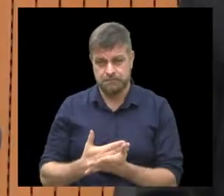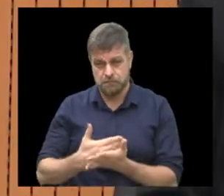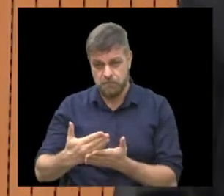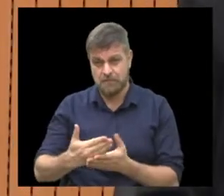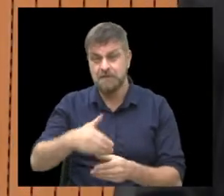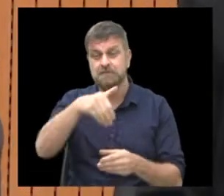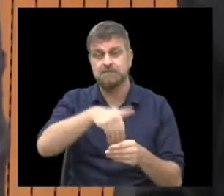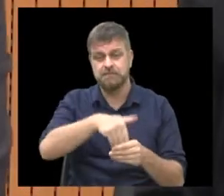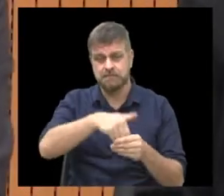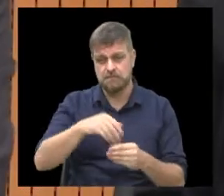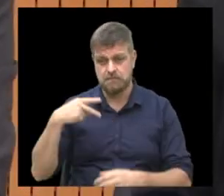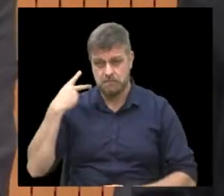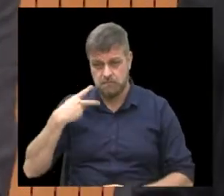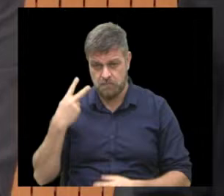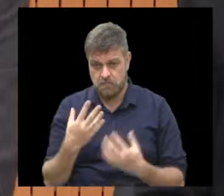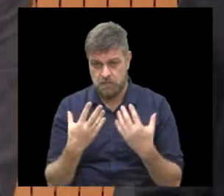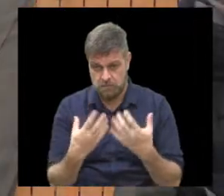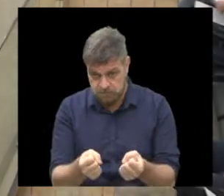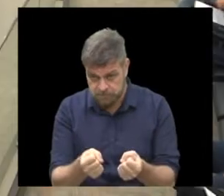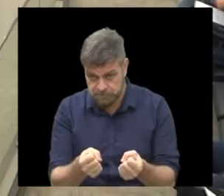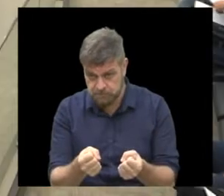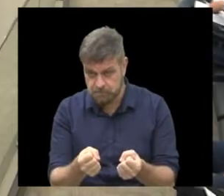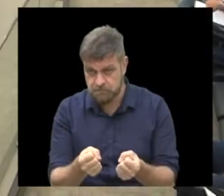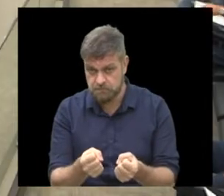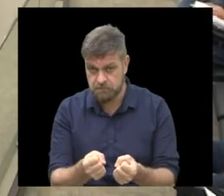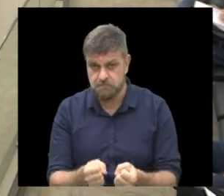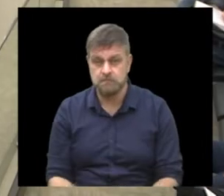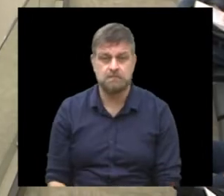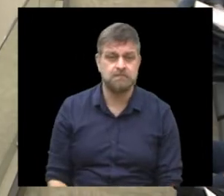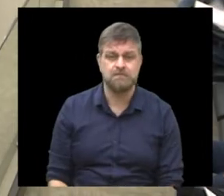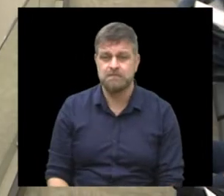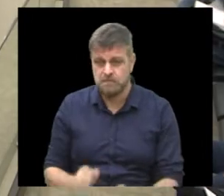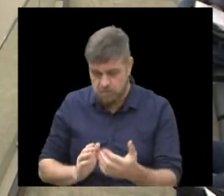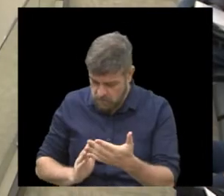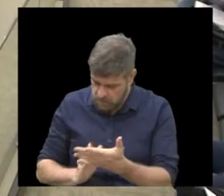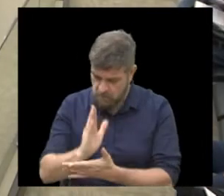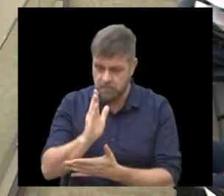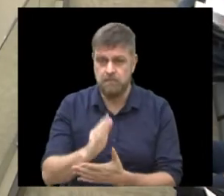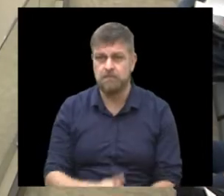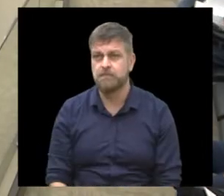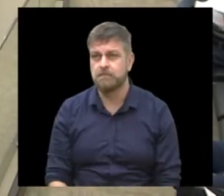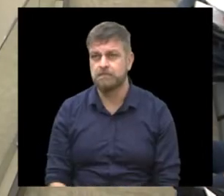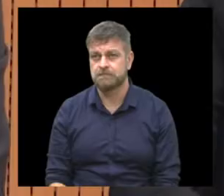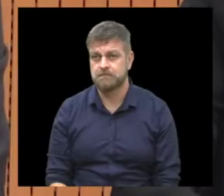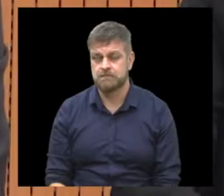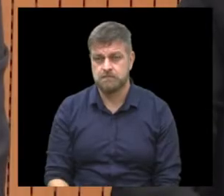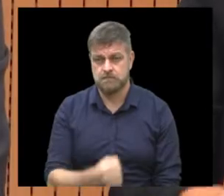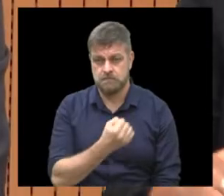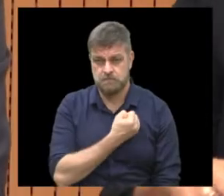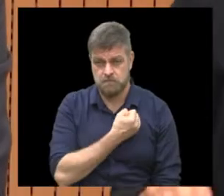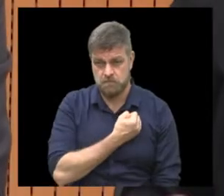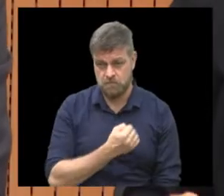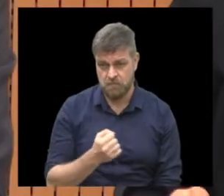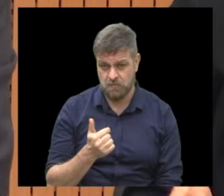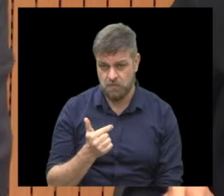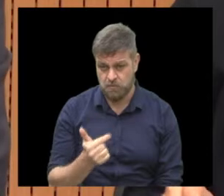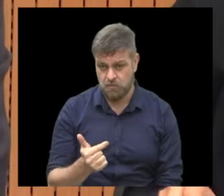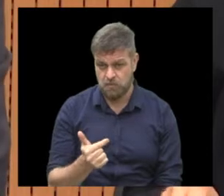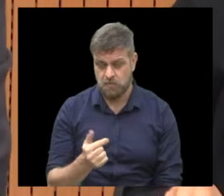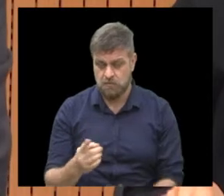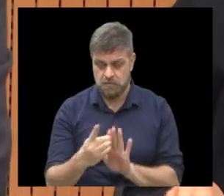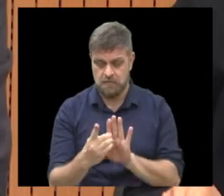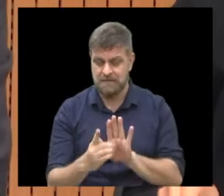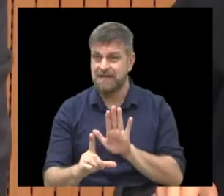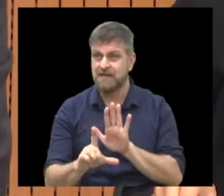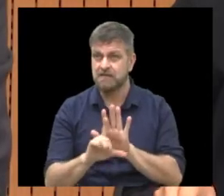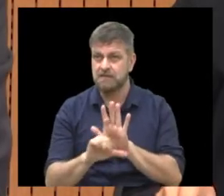projeto vai à votação. Vereadores favoráveis permaneçam como estão. Aprovado. Incluído na pauta em regime de urgência